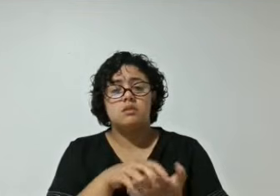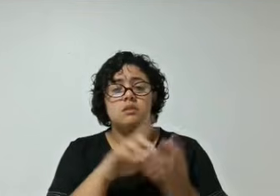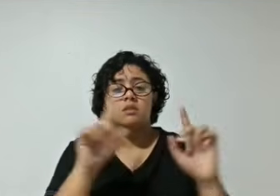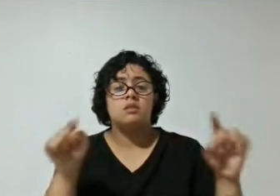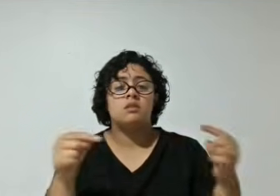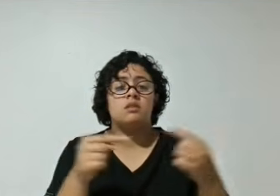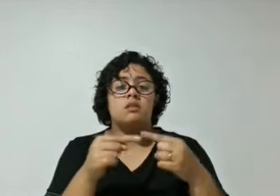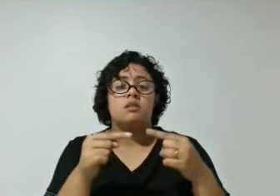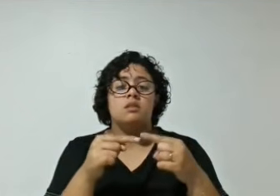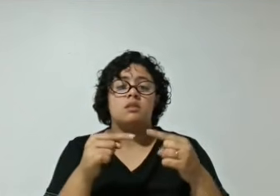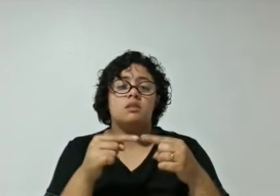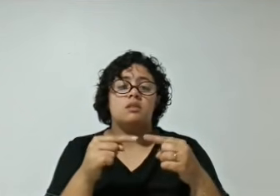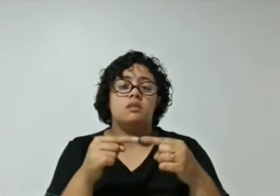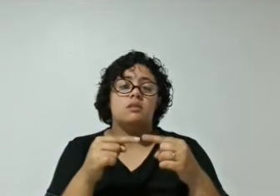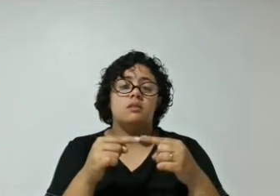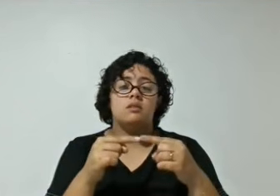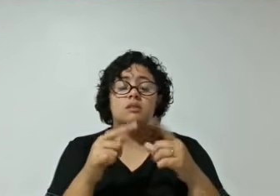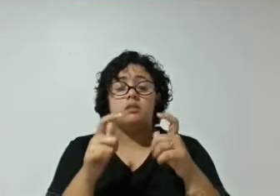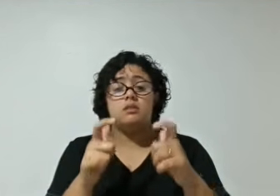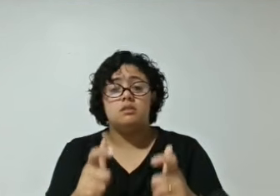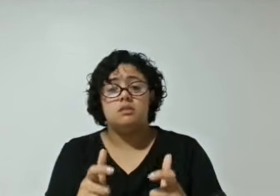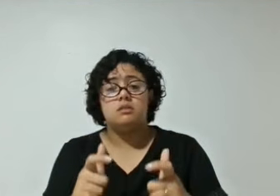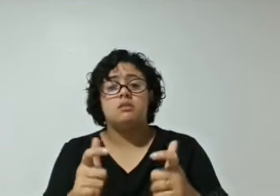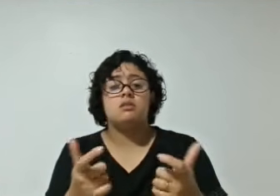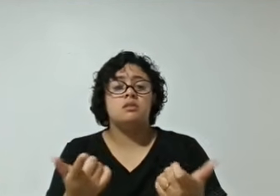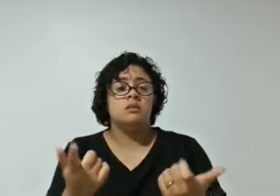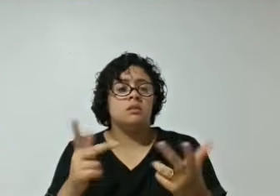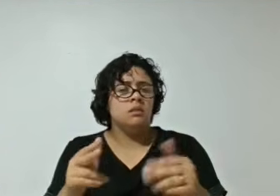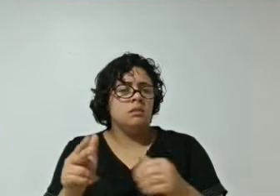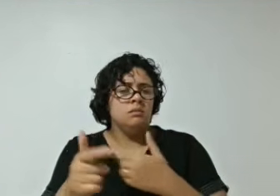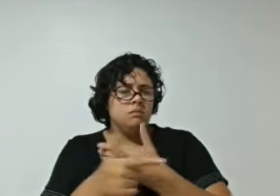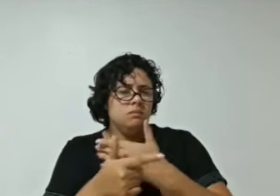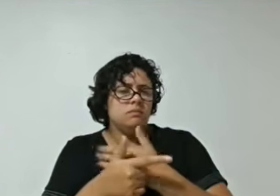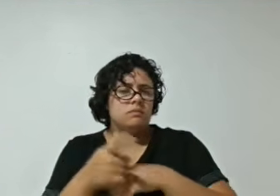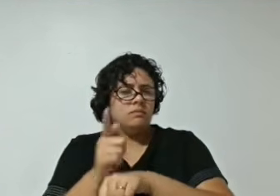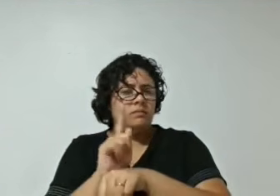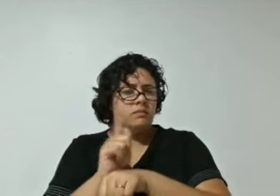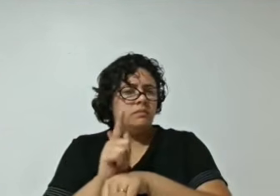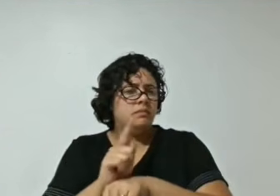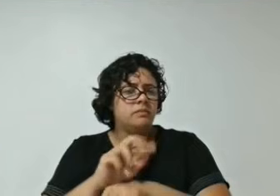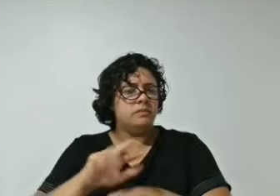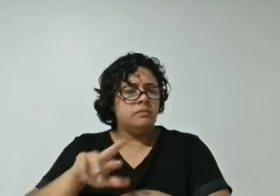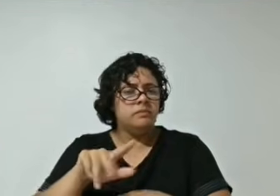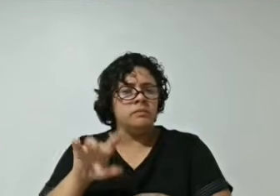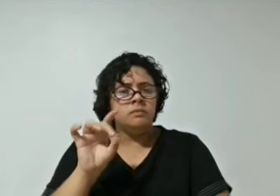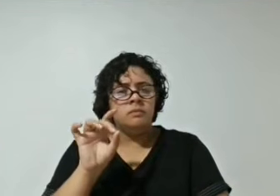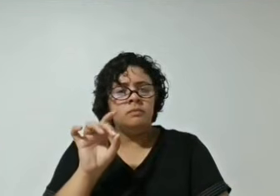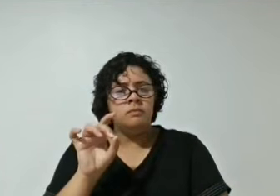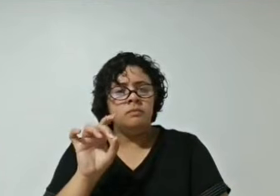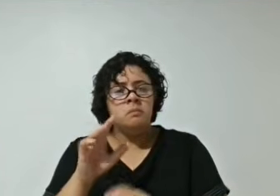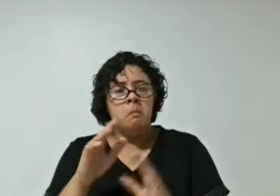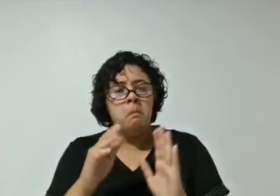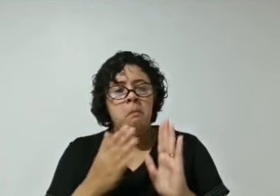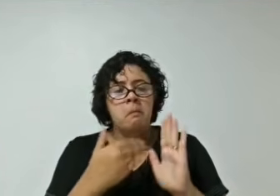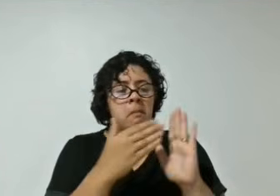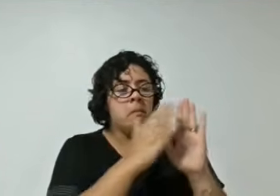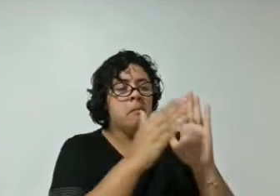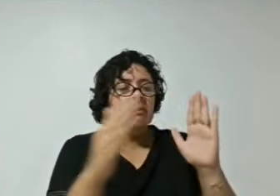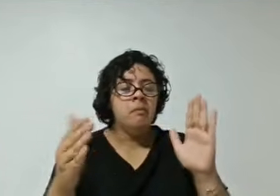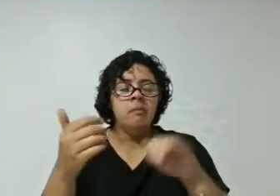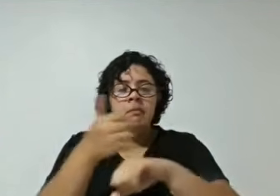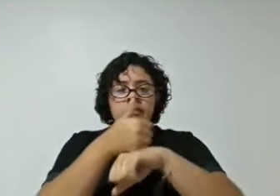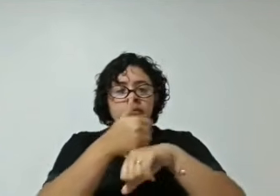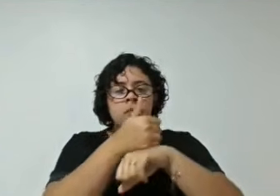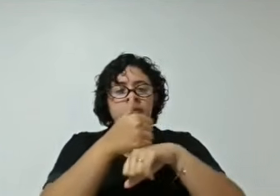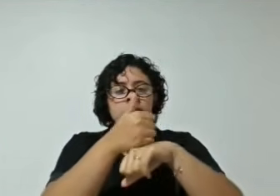né, a esse espaço como gestora hoje, não como a Érica bibliotecária? Conta para